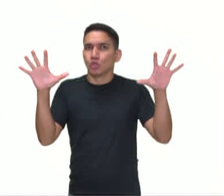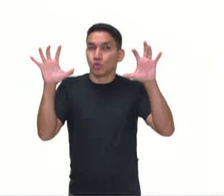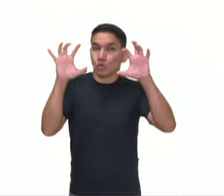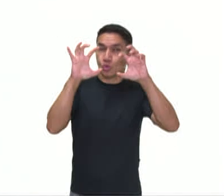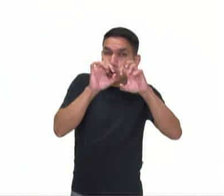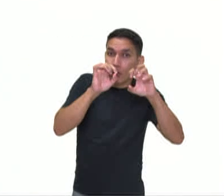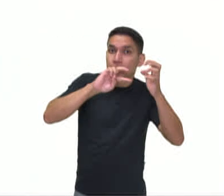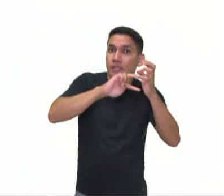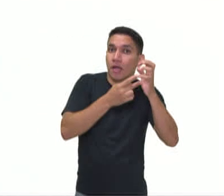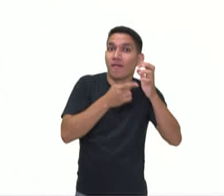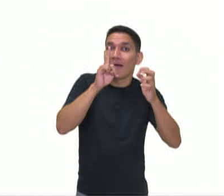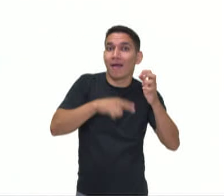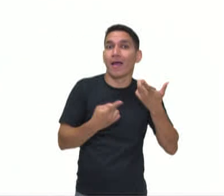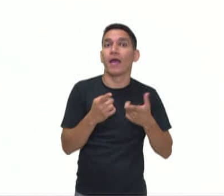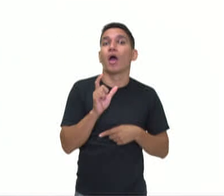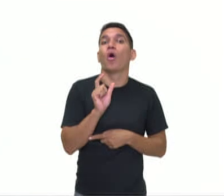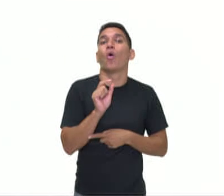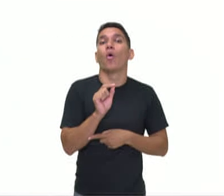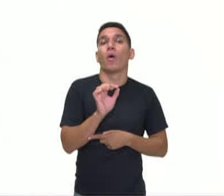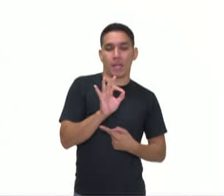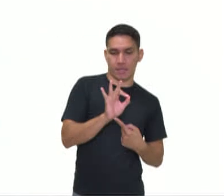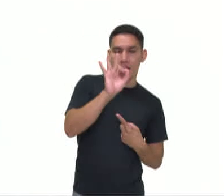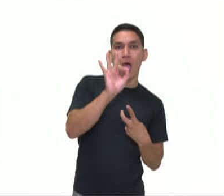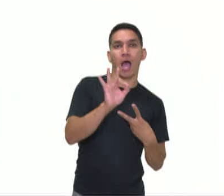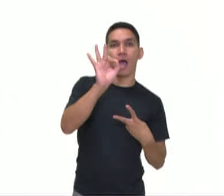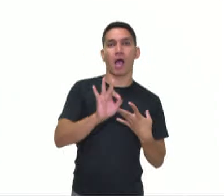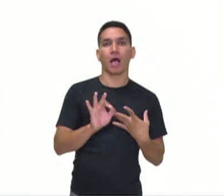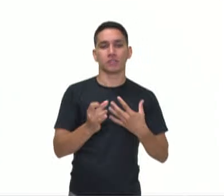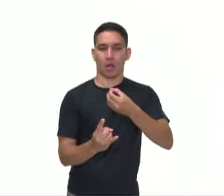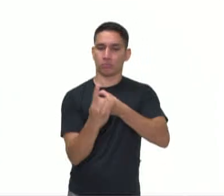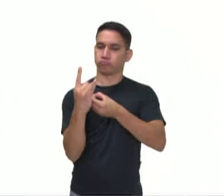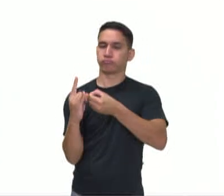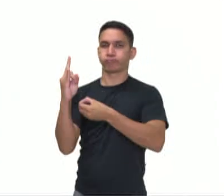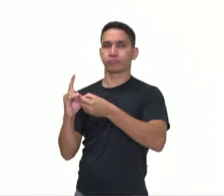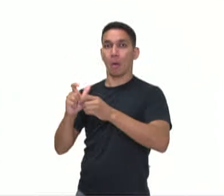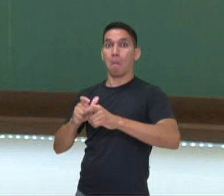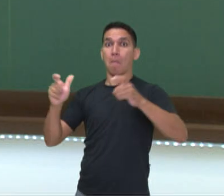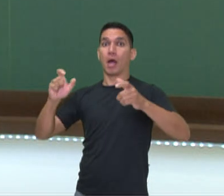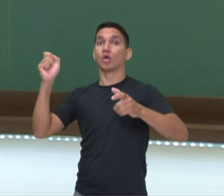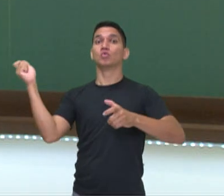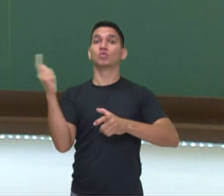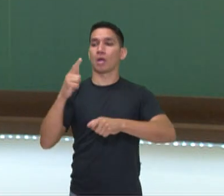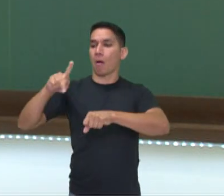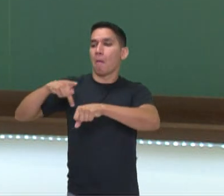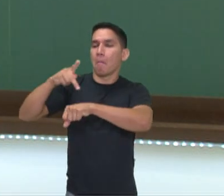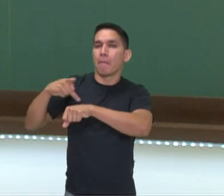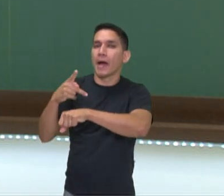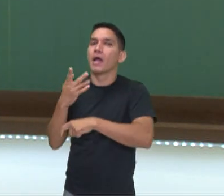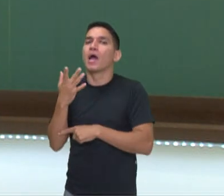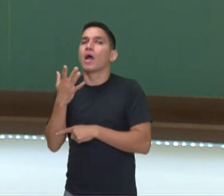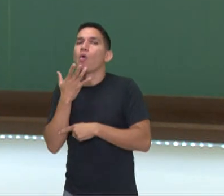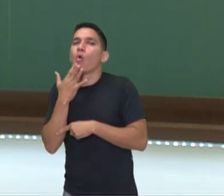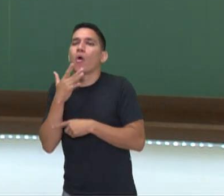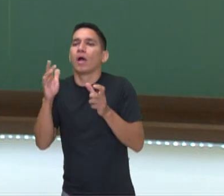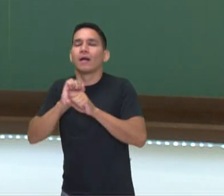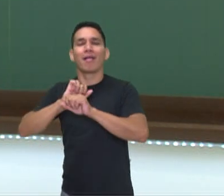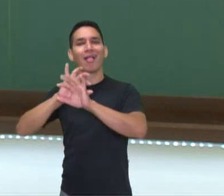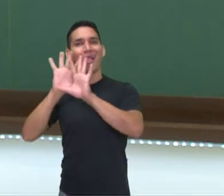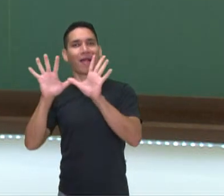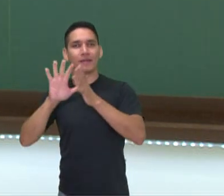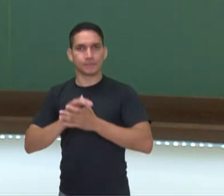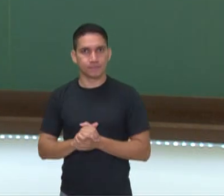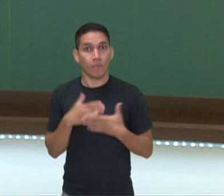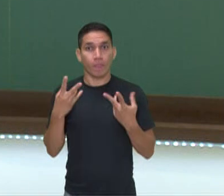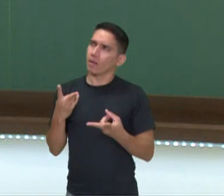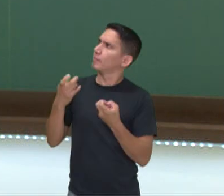apresentam um percentual, uma taxa de urbanização maior do que os países que apresentam cores mais claras. Então